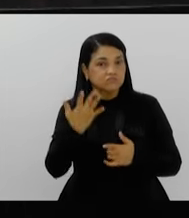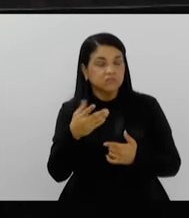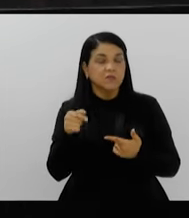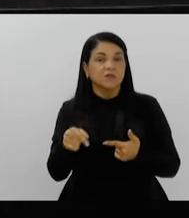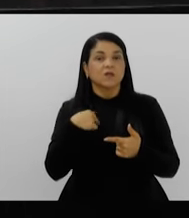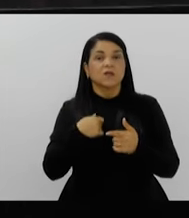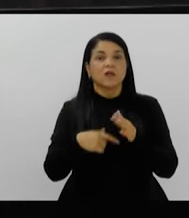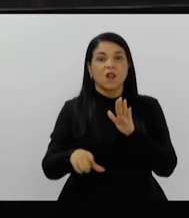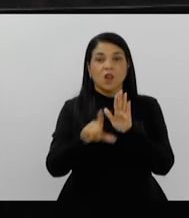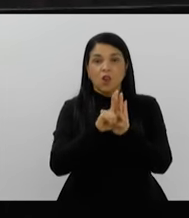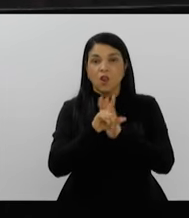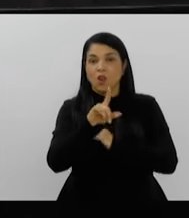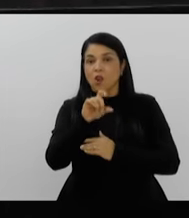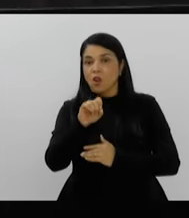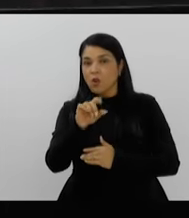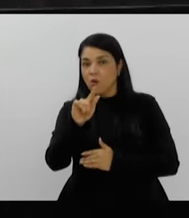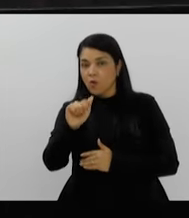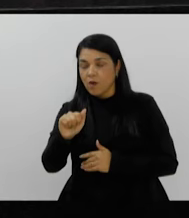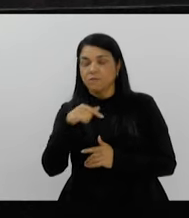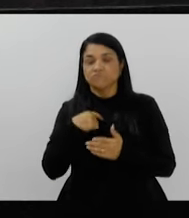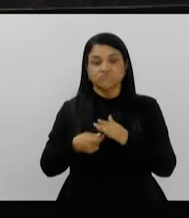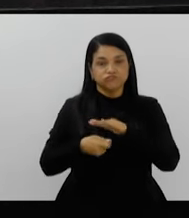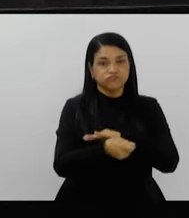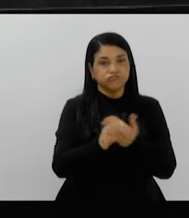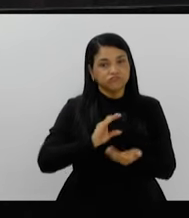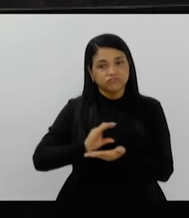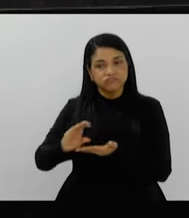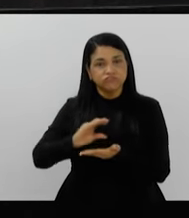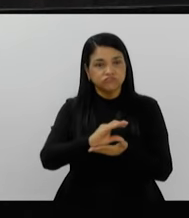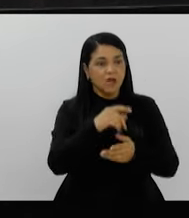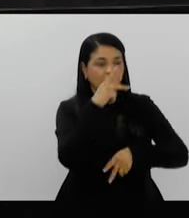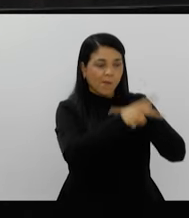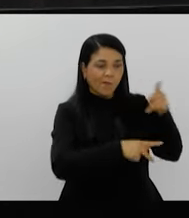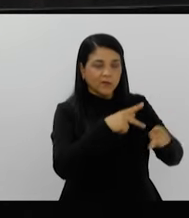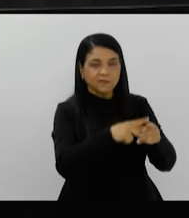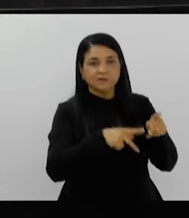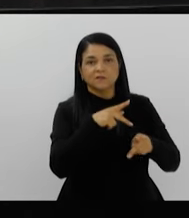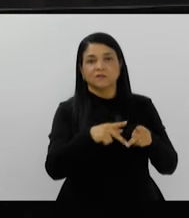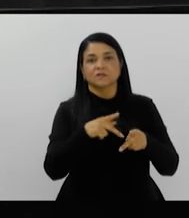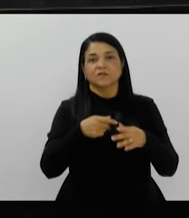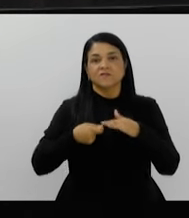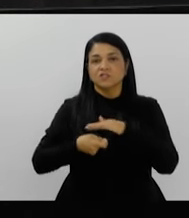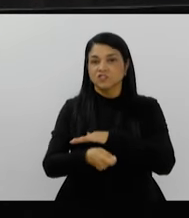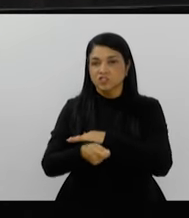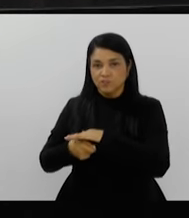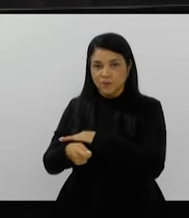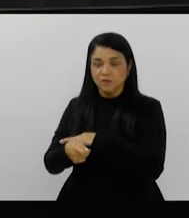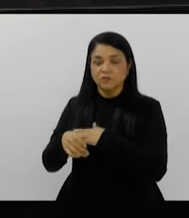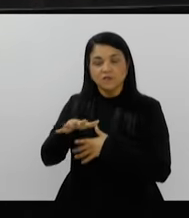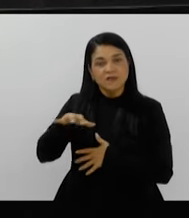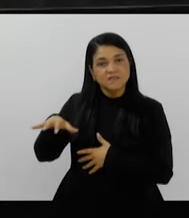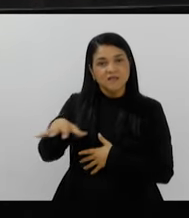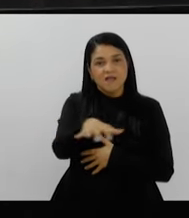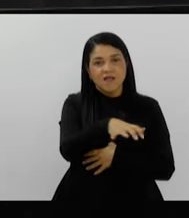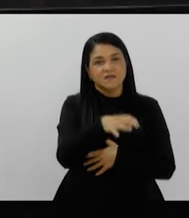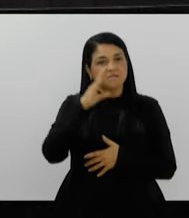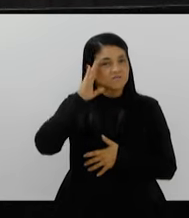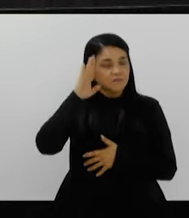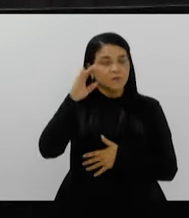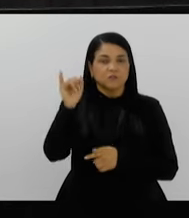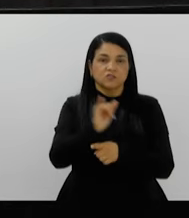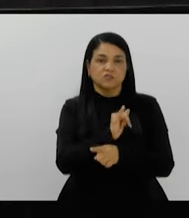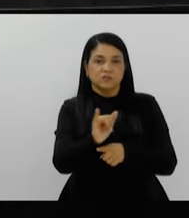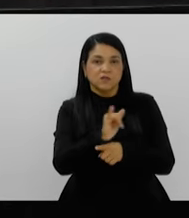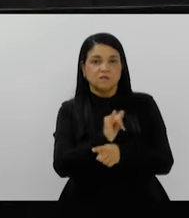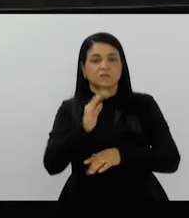recursos sejam entregues, direcionados à população que mais precisa, nas áreas realmente, essencialmente estratégicas